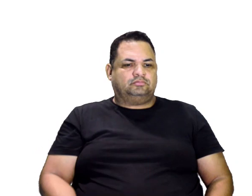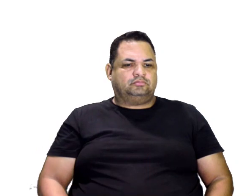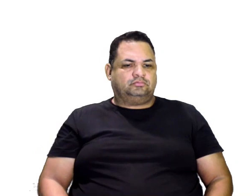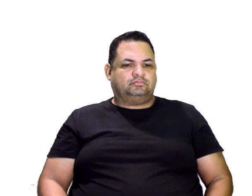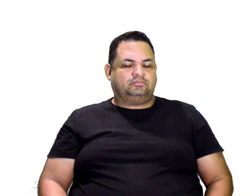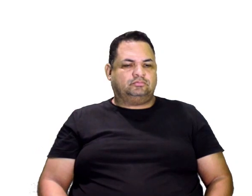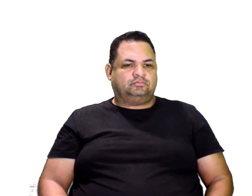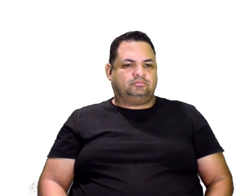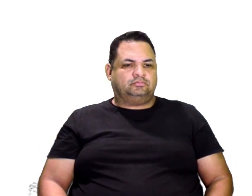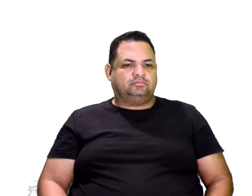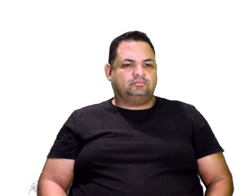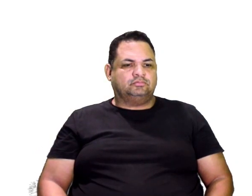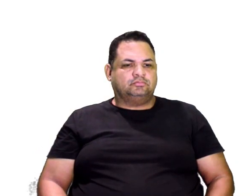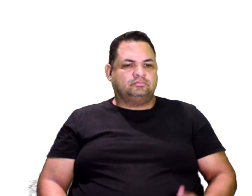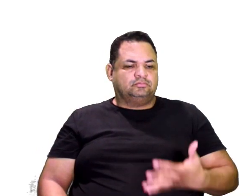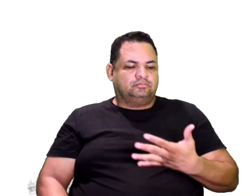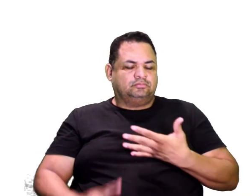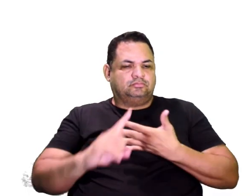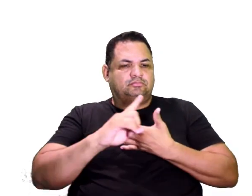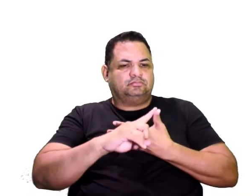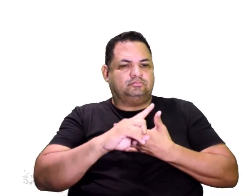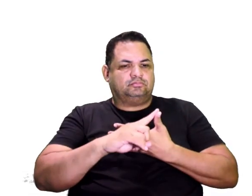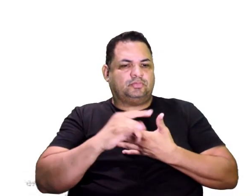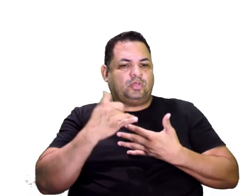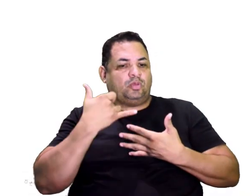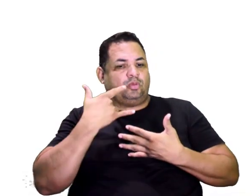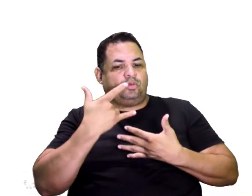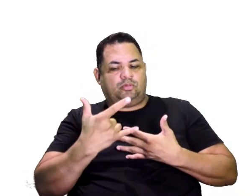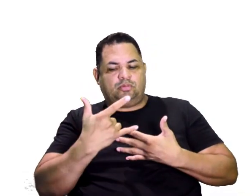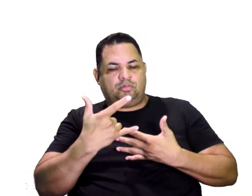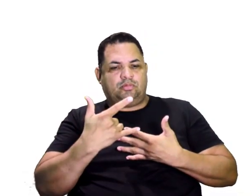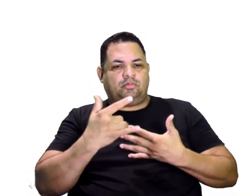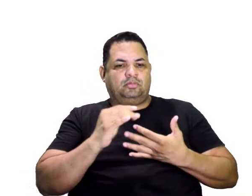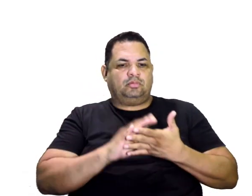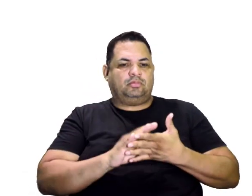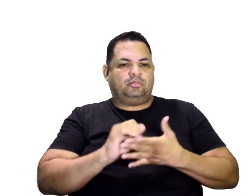ó, na letra A aqui temos rock and roll,